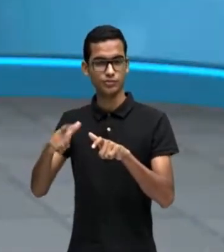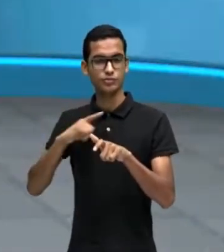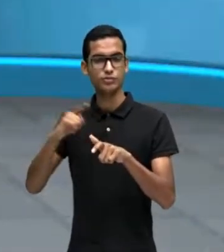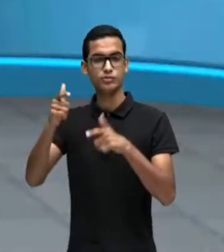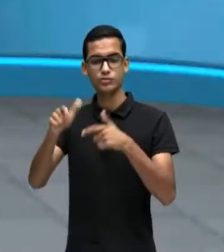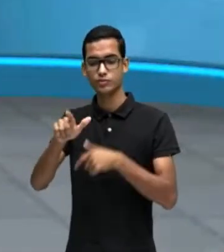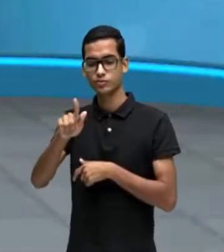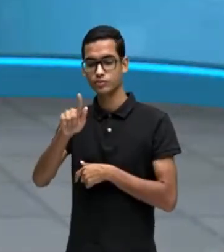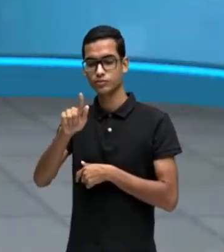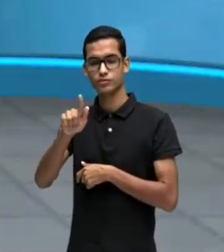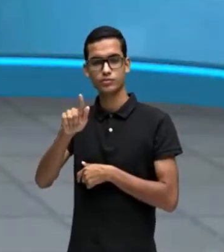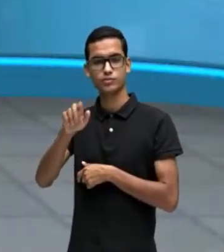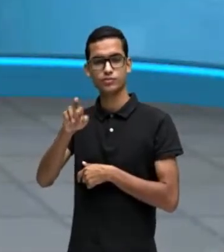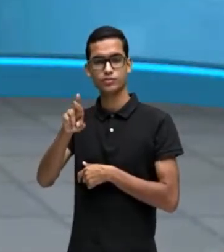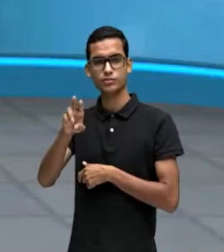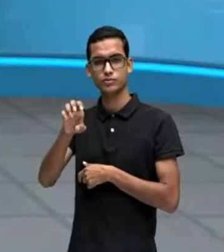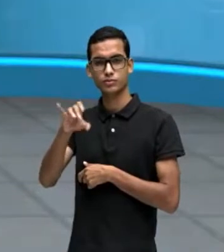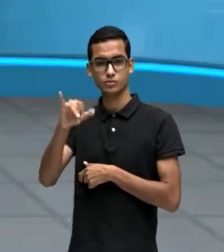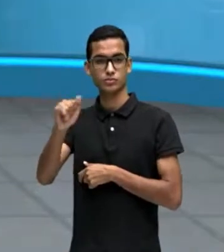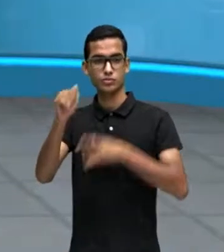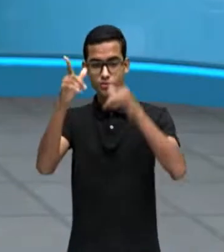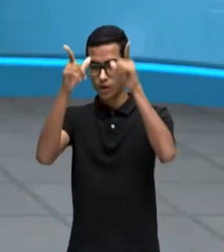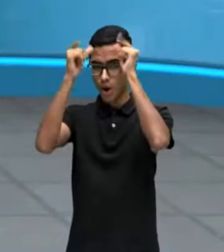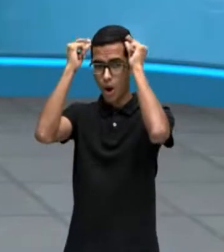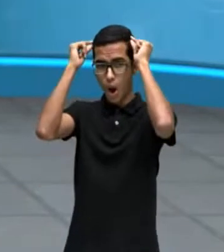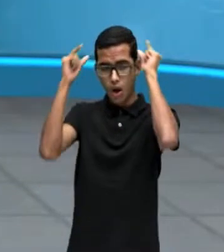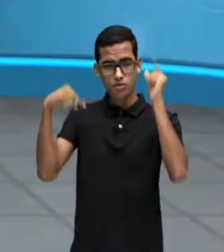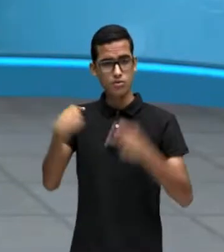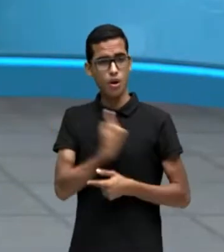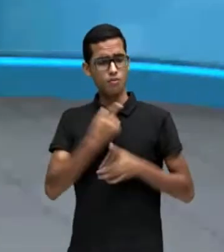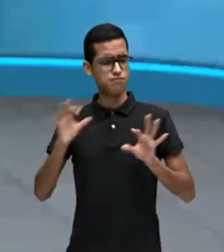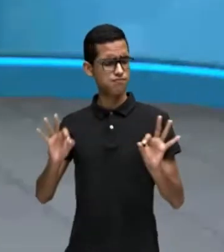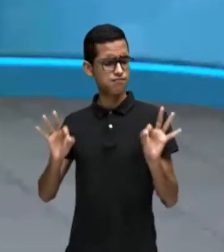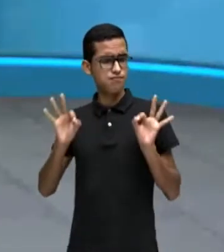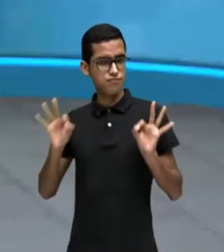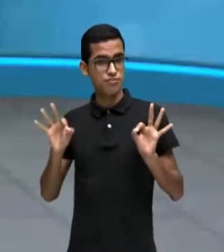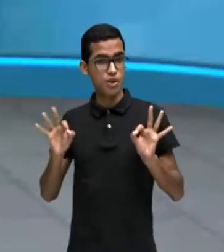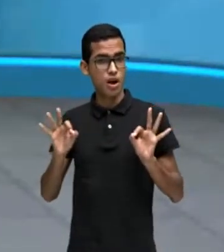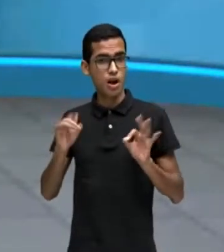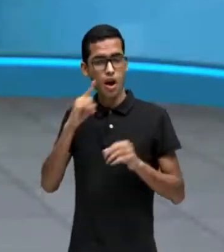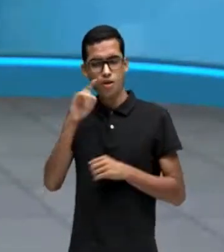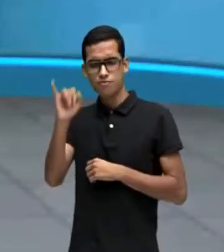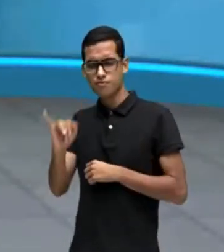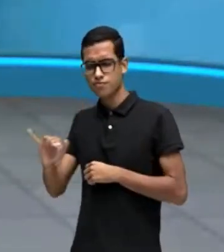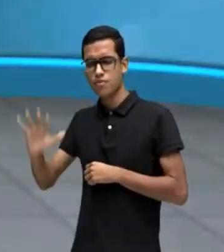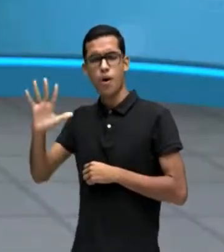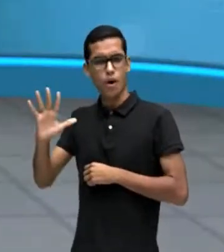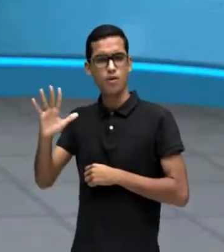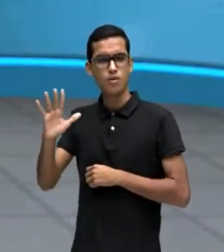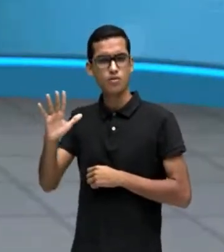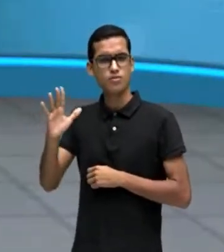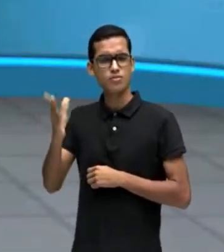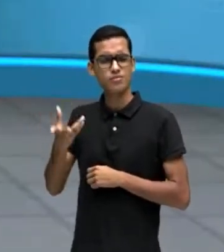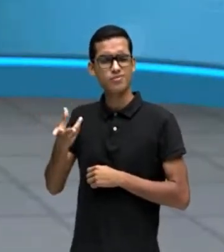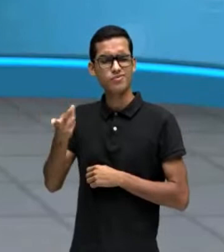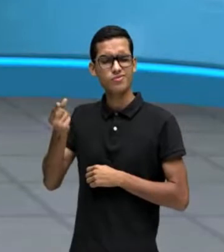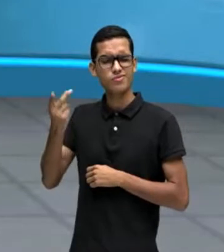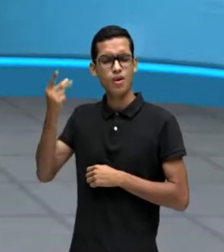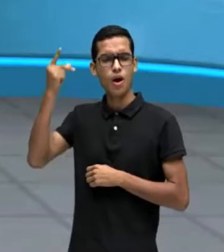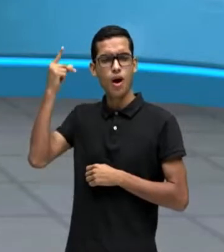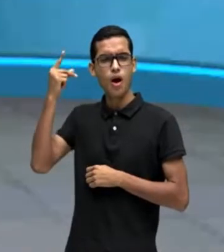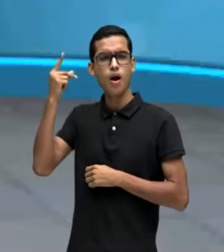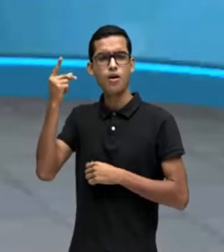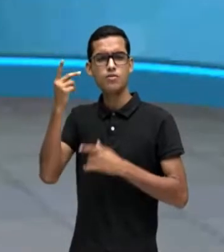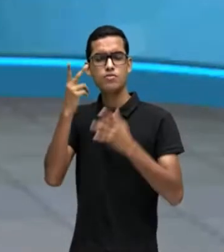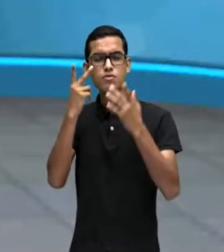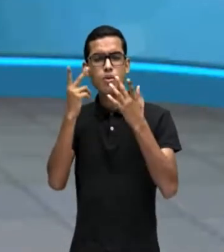Grécia porque nós somos finos, nós somos elegantes? Pois é, então olha só, isso aqui é uma imagem de um antigo teatro na Acrópole